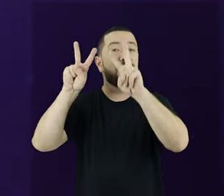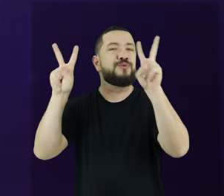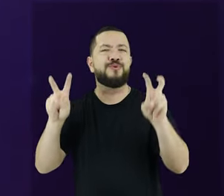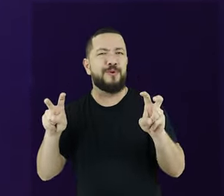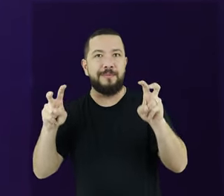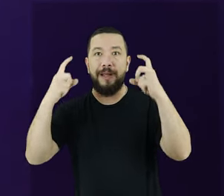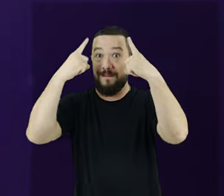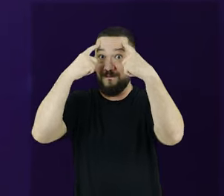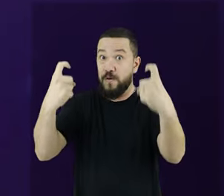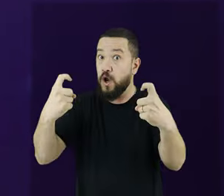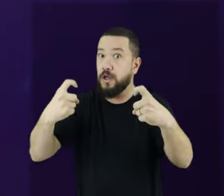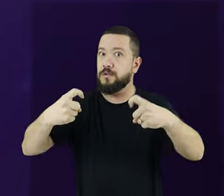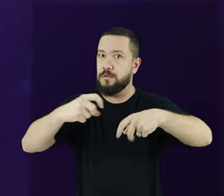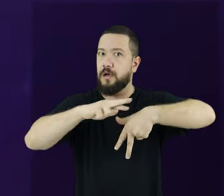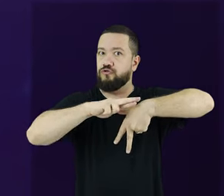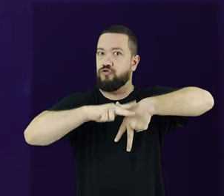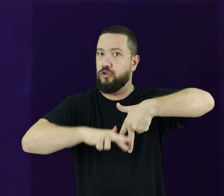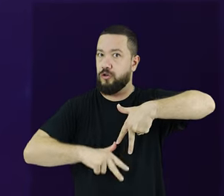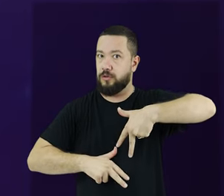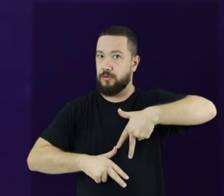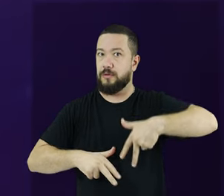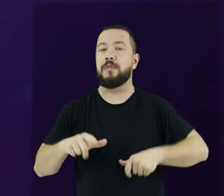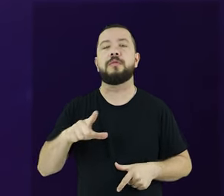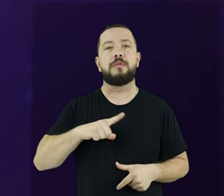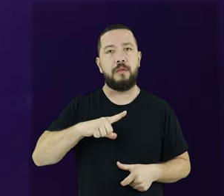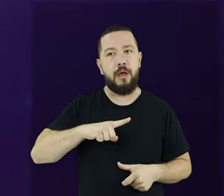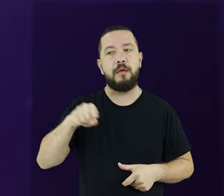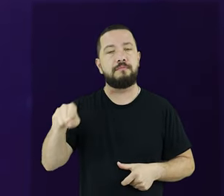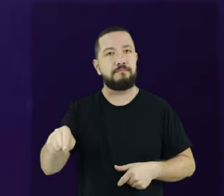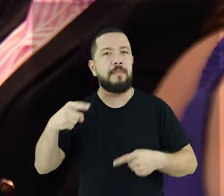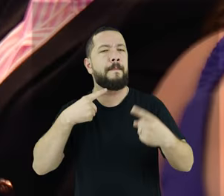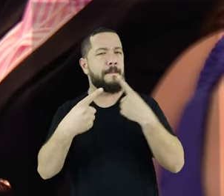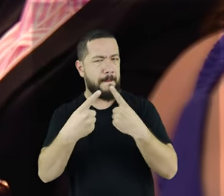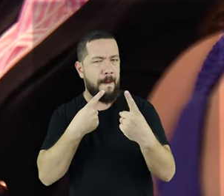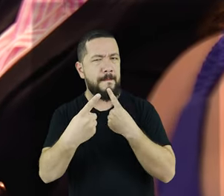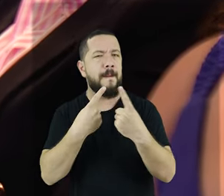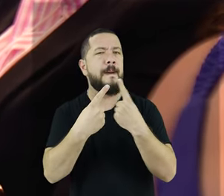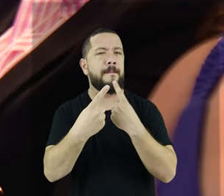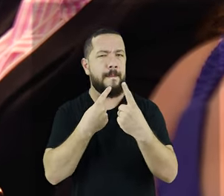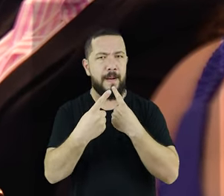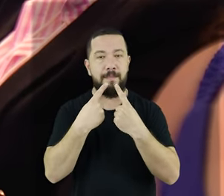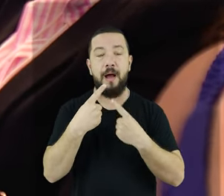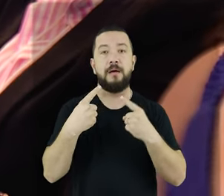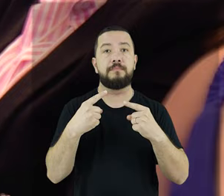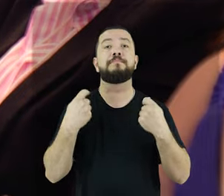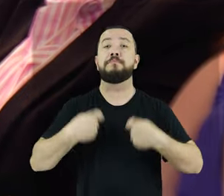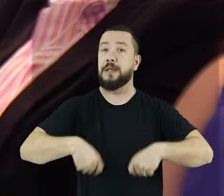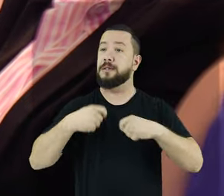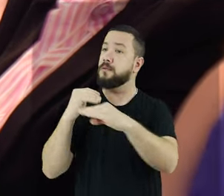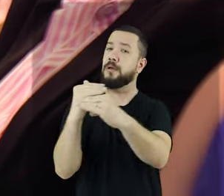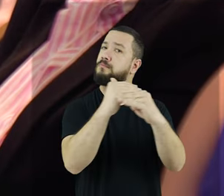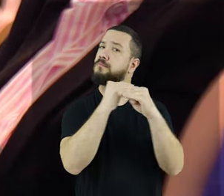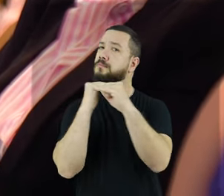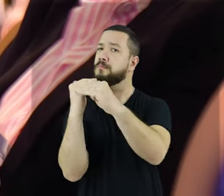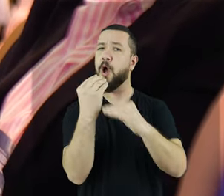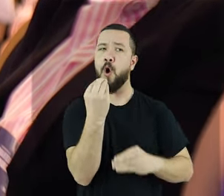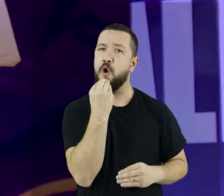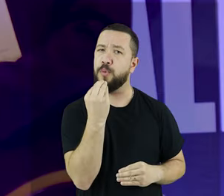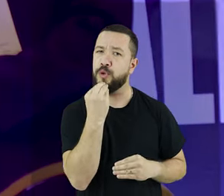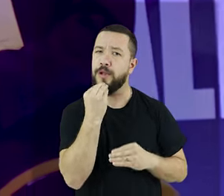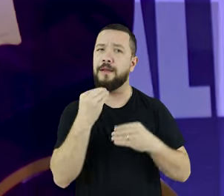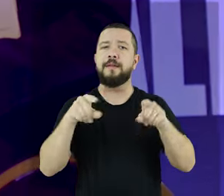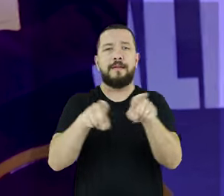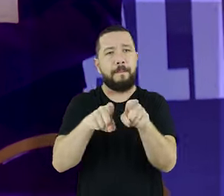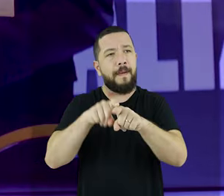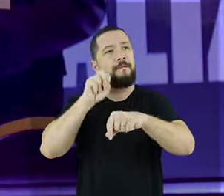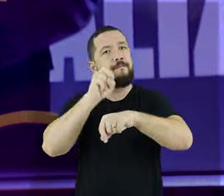assédio baseados no gênero. A apresentação foi seguida pelo debate sobre promoção da igualdade de oportunidades e de